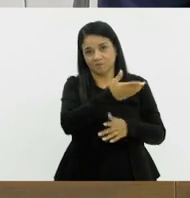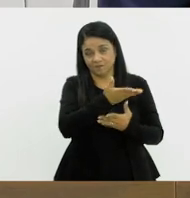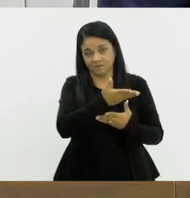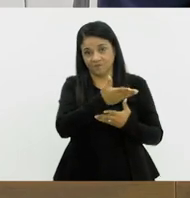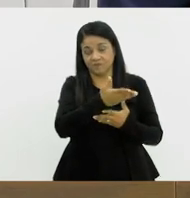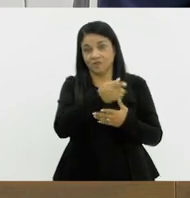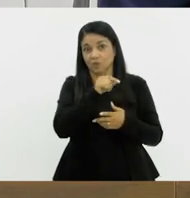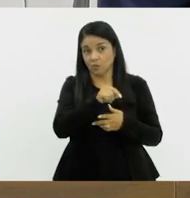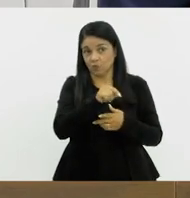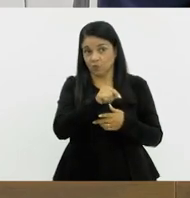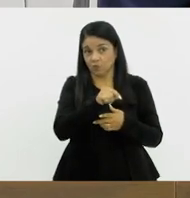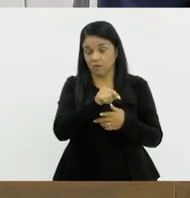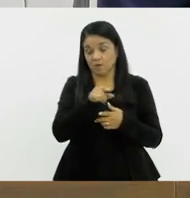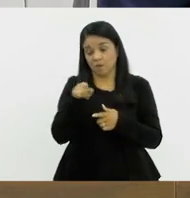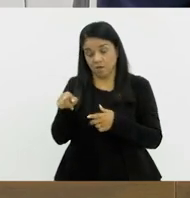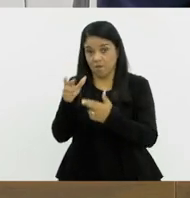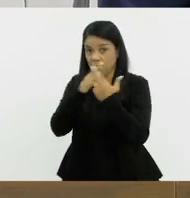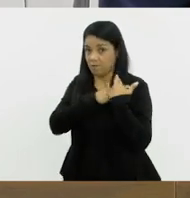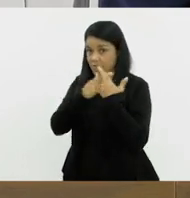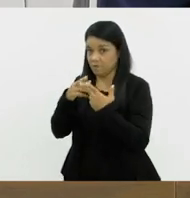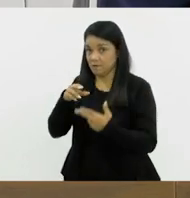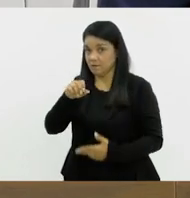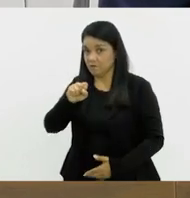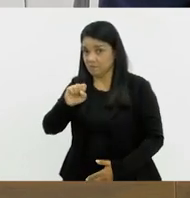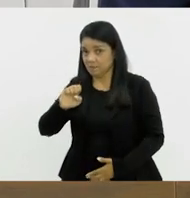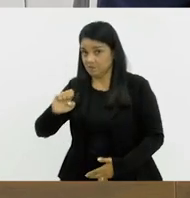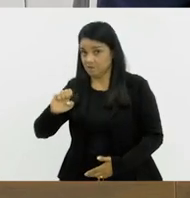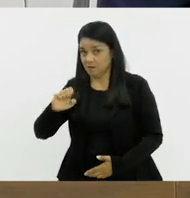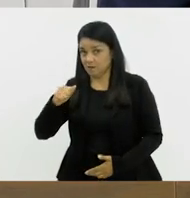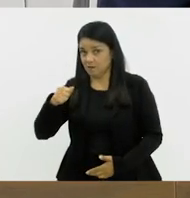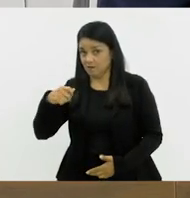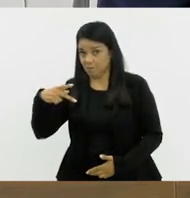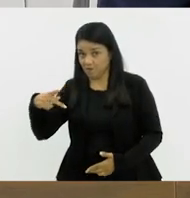previsão é de que fique com a CEAP. A CEAP vai contratar